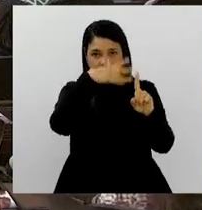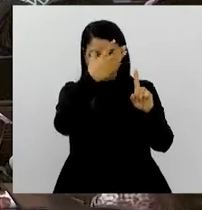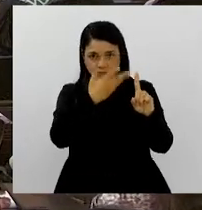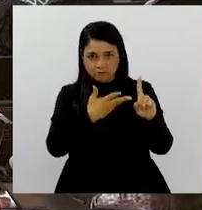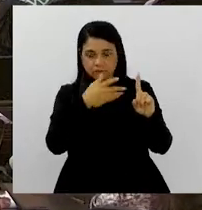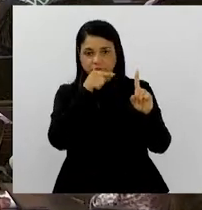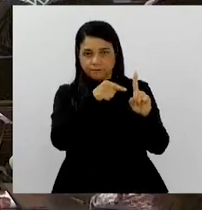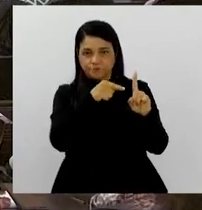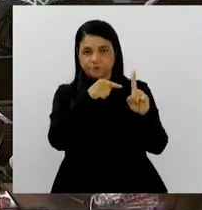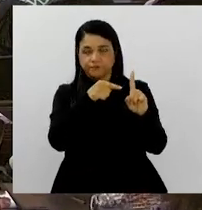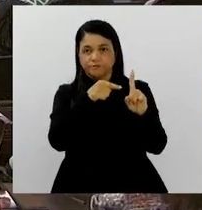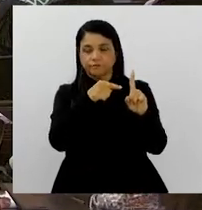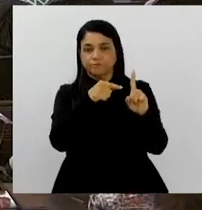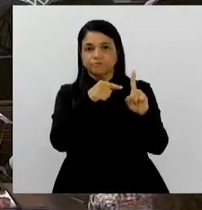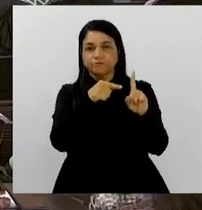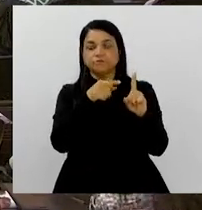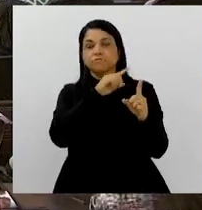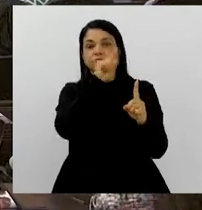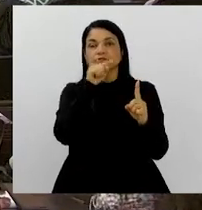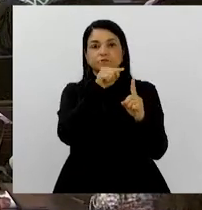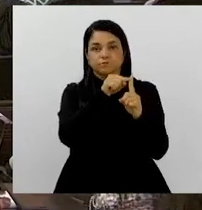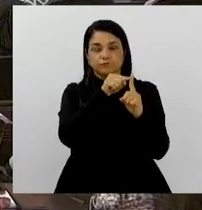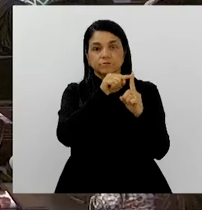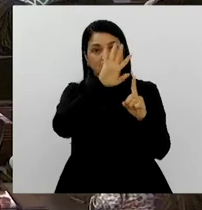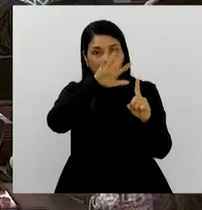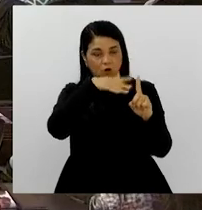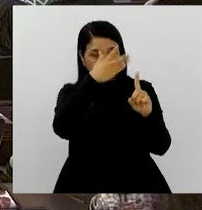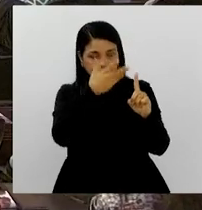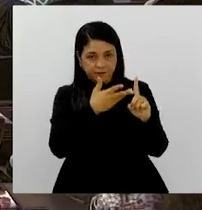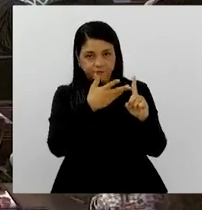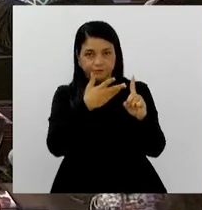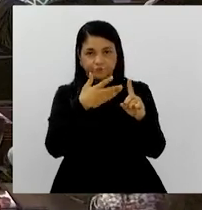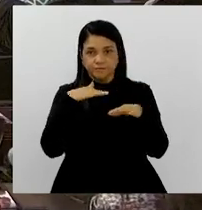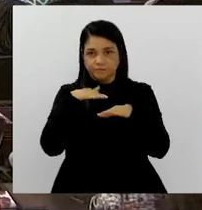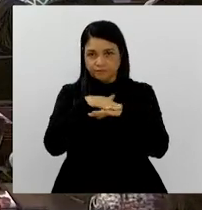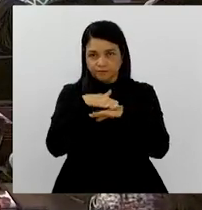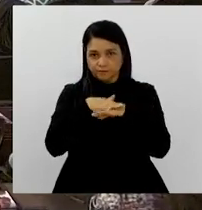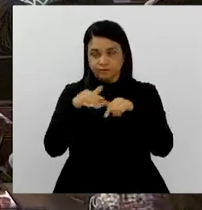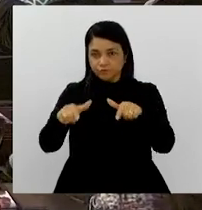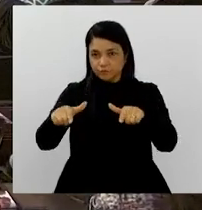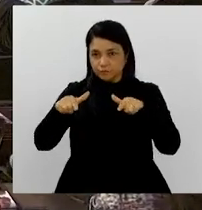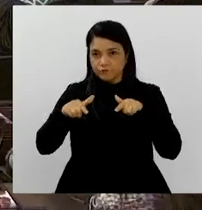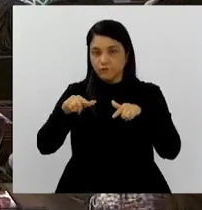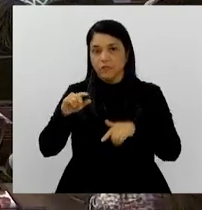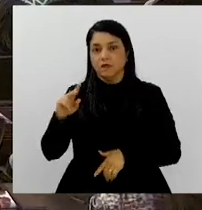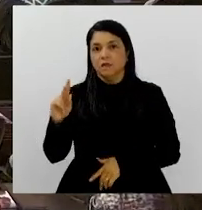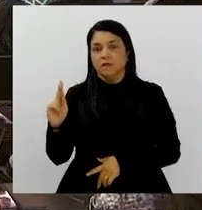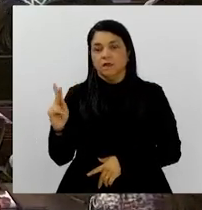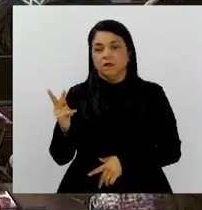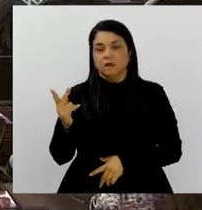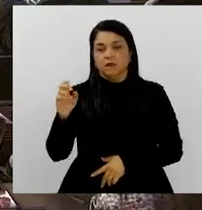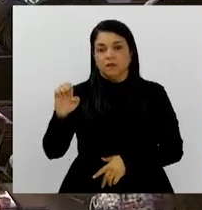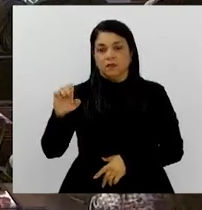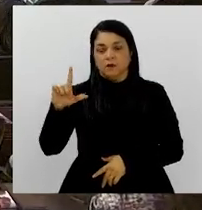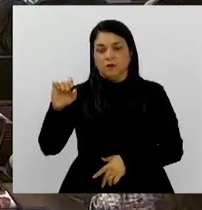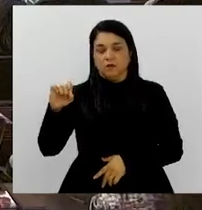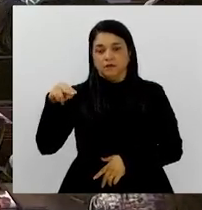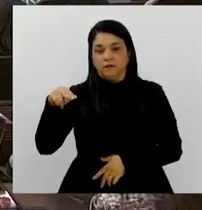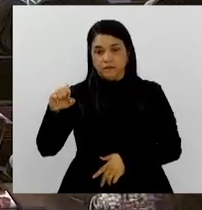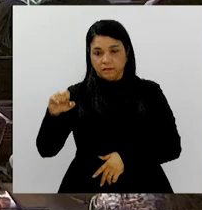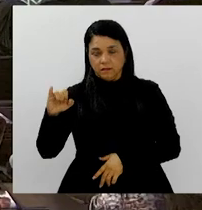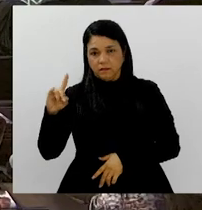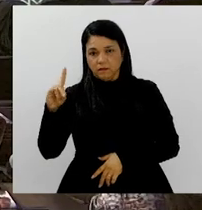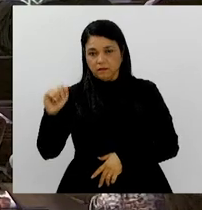de outorgar aos homenageados dessa noite com o diploma Eloneida Studart de Cultura,